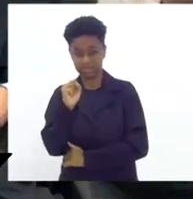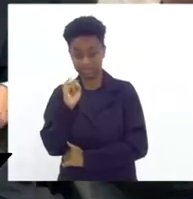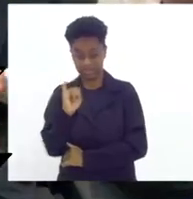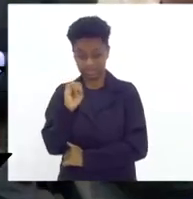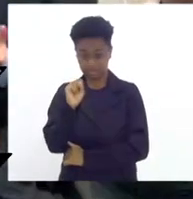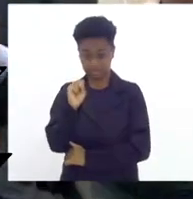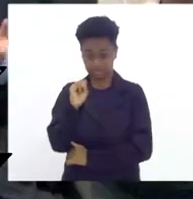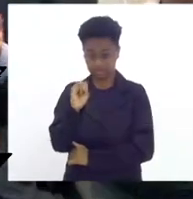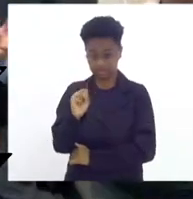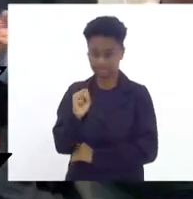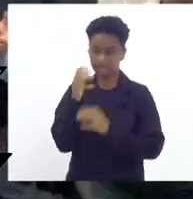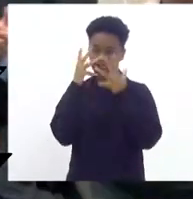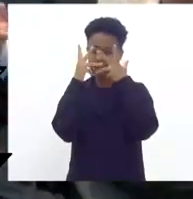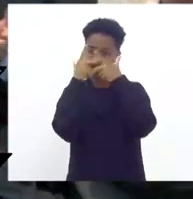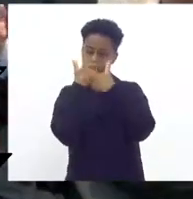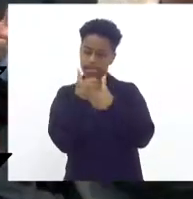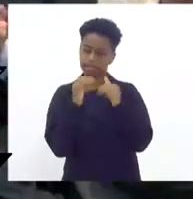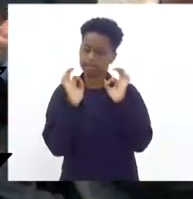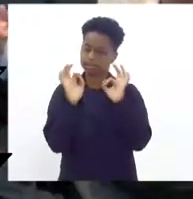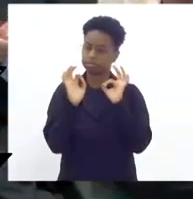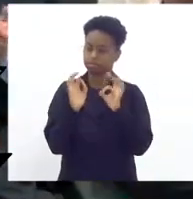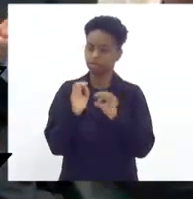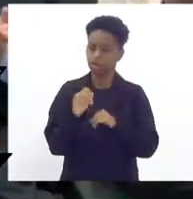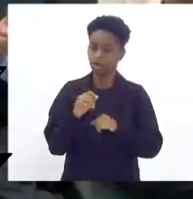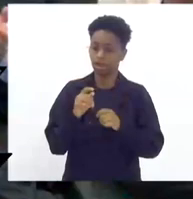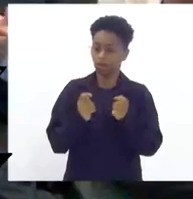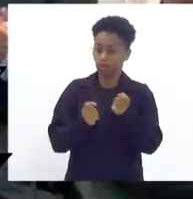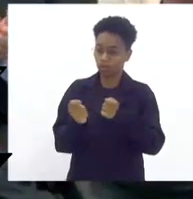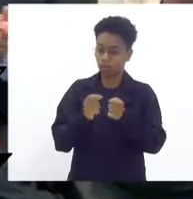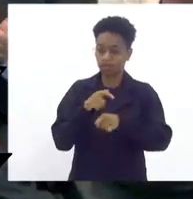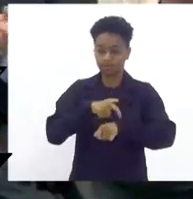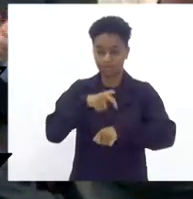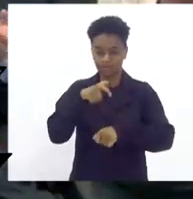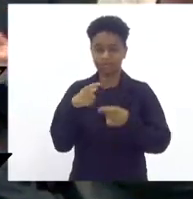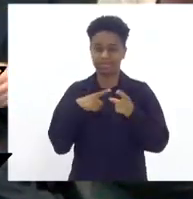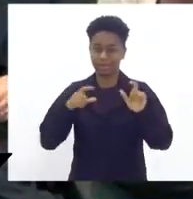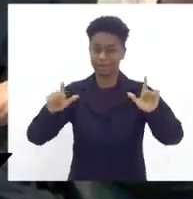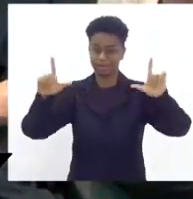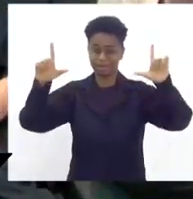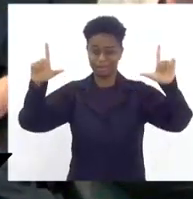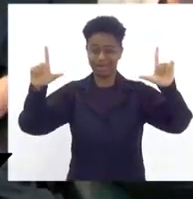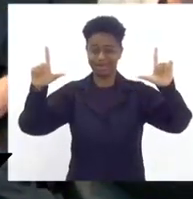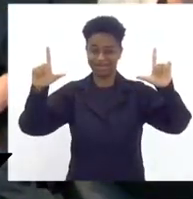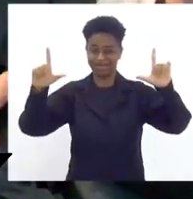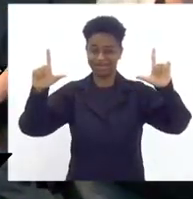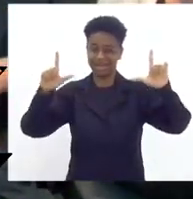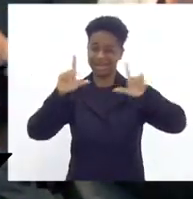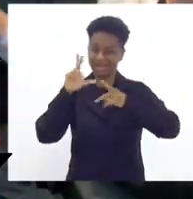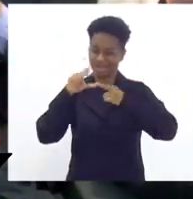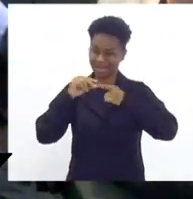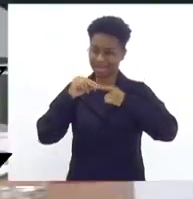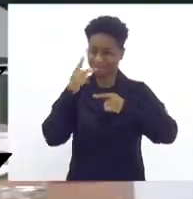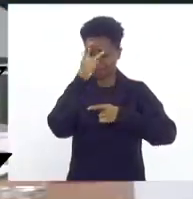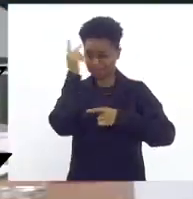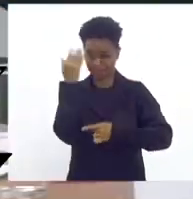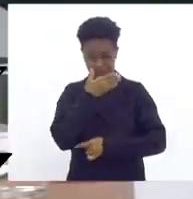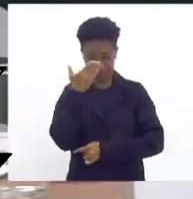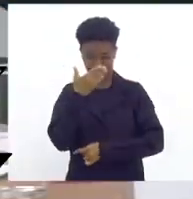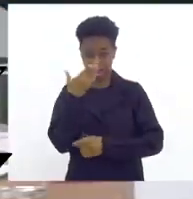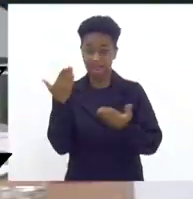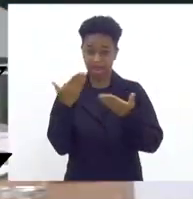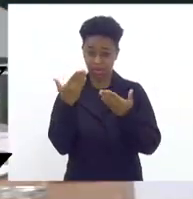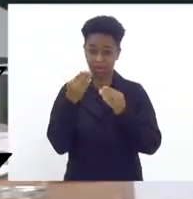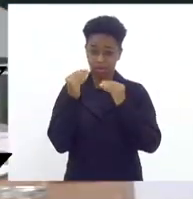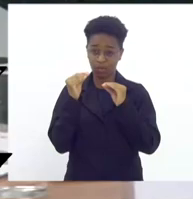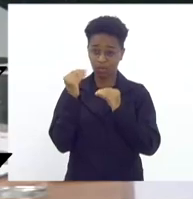linda e bela marcando o tempo ela tava com uma plaquinha mais a caneta as pessoas não estavam enxergando ela